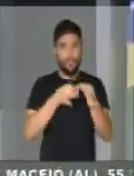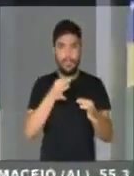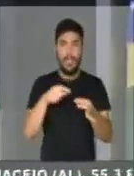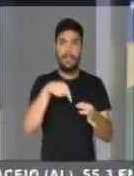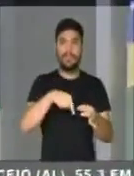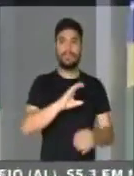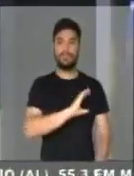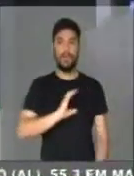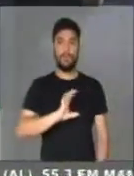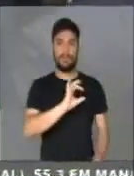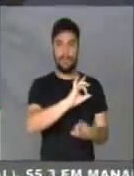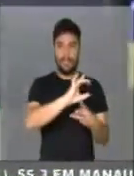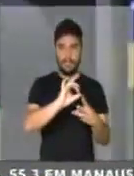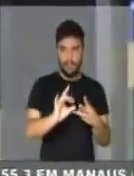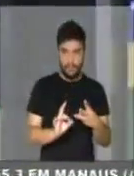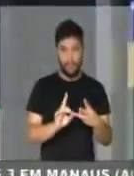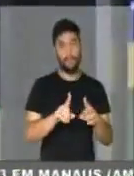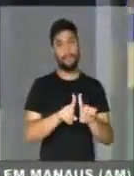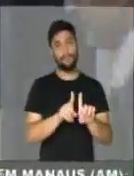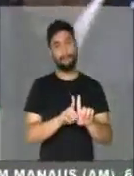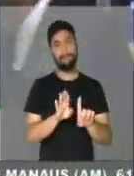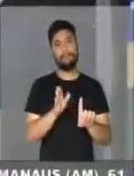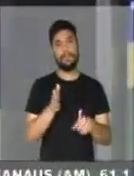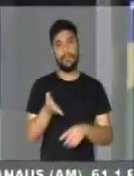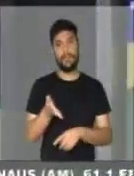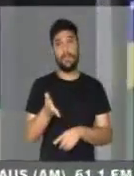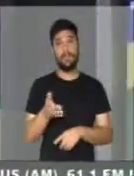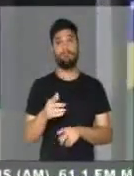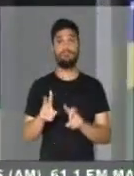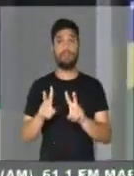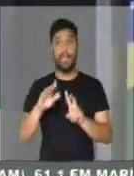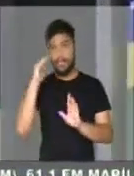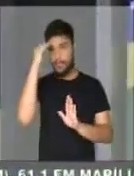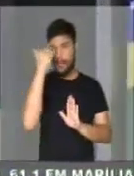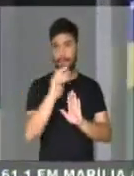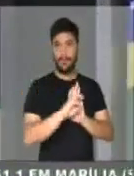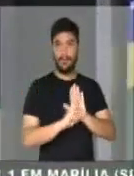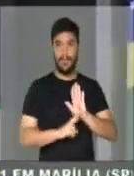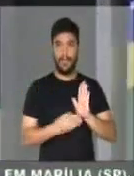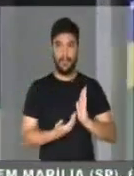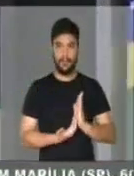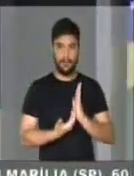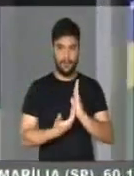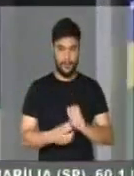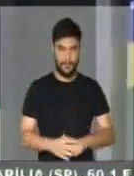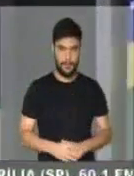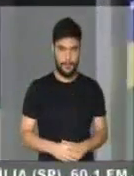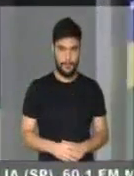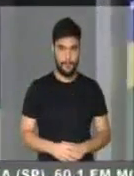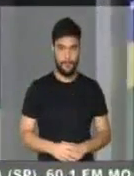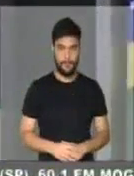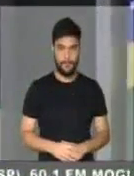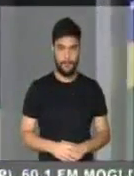conclusiva pelas comissões em regime de tramitação prioritária na forma do regimento interno dessa Casa.